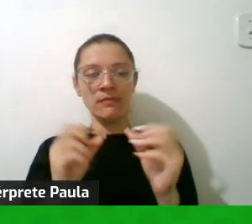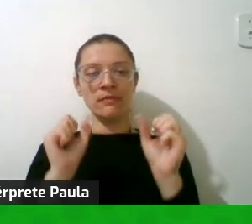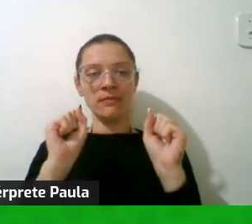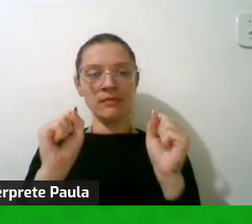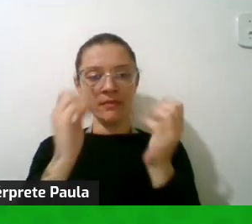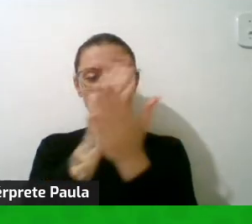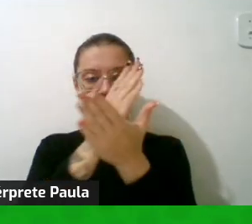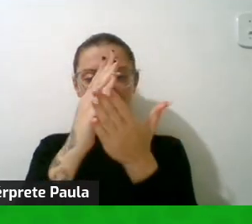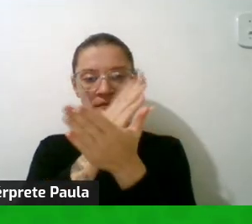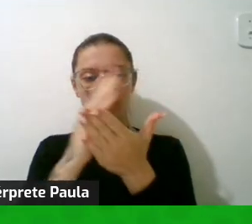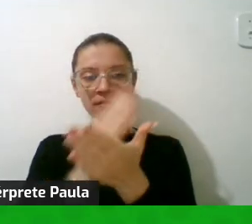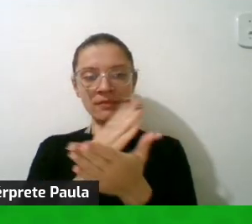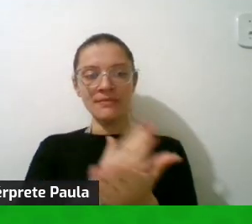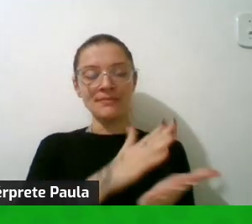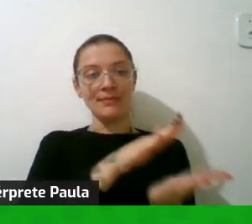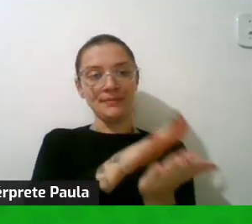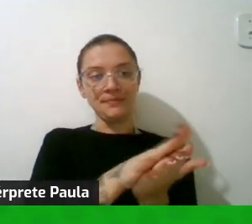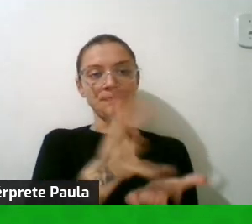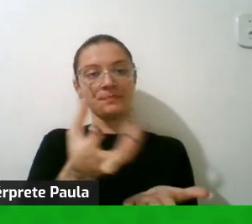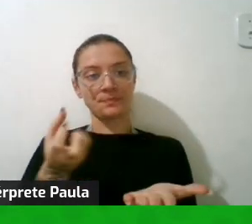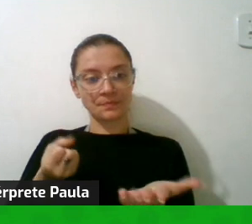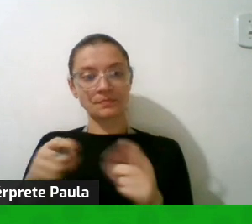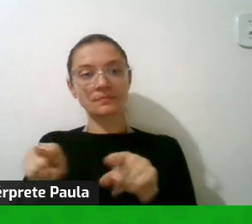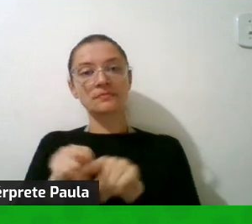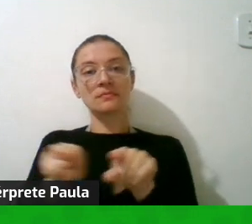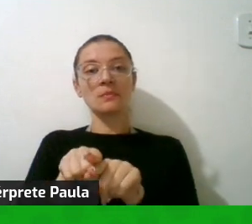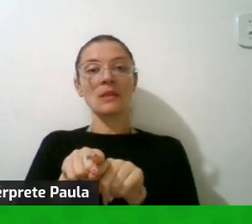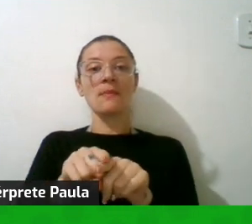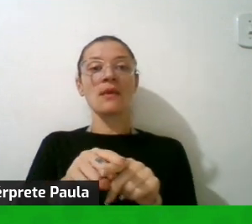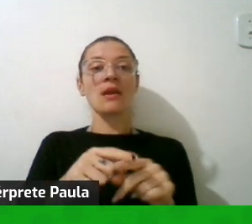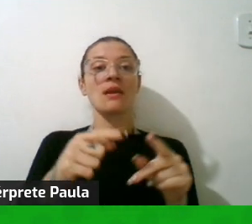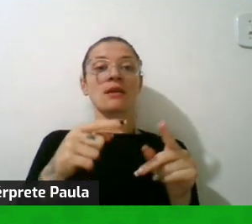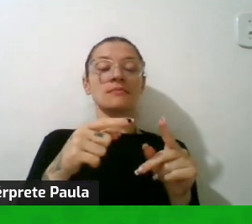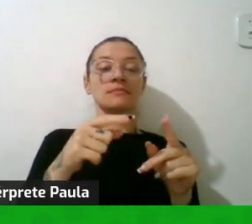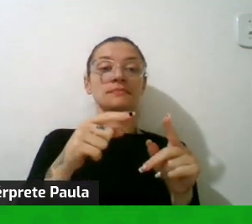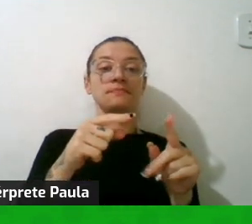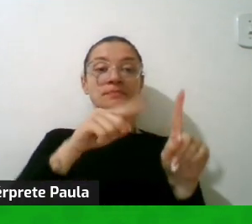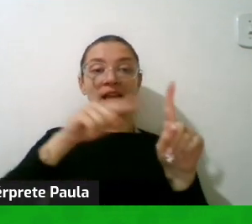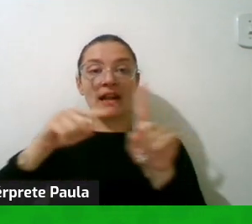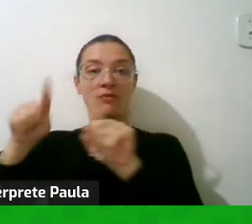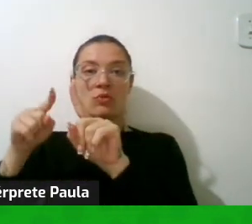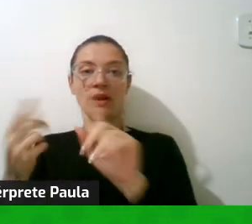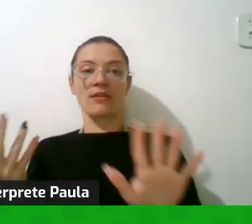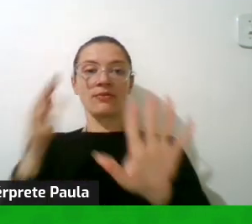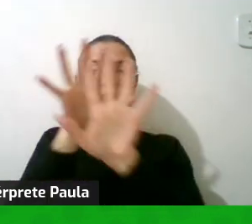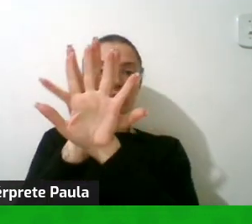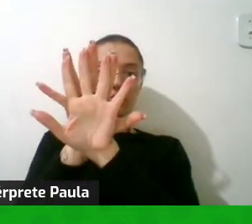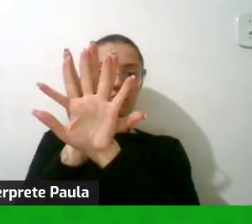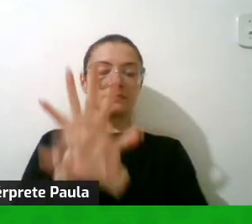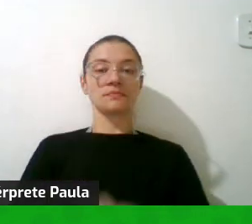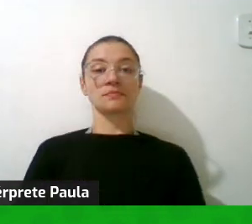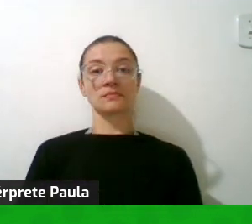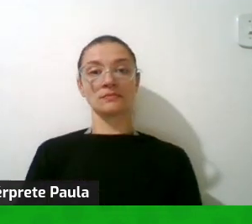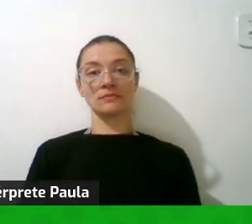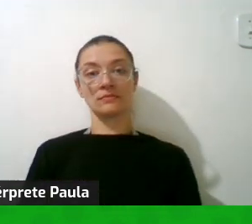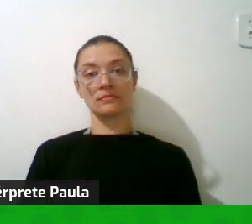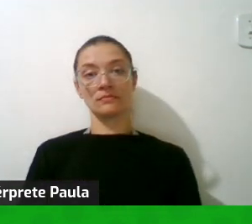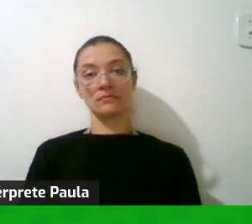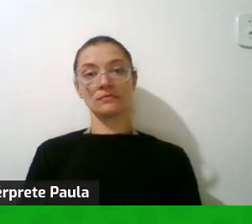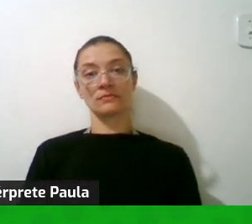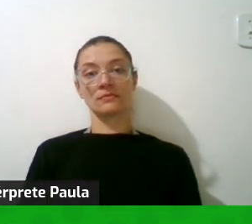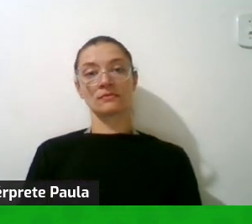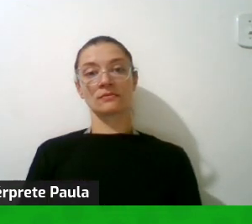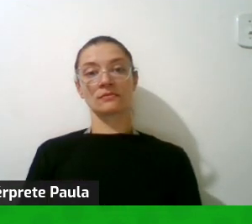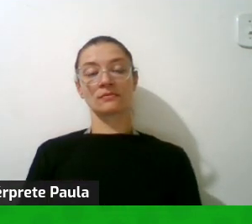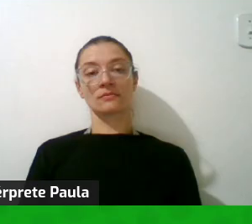de gastos e ter ali os dois gráficos um sobre o outro. Ou usar o normal mesmo, pegar aqui um gráfico pizza normal, pegar um em 3D